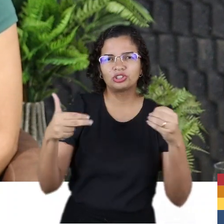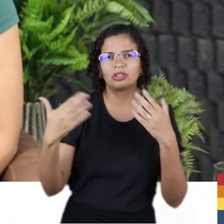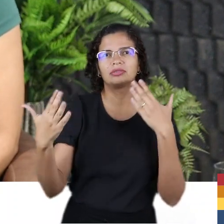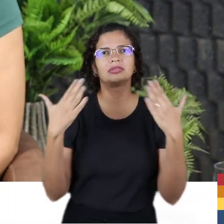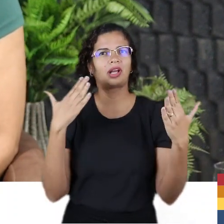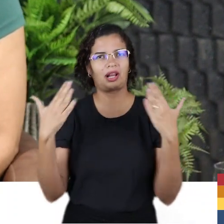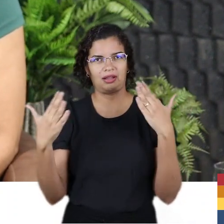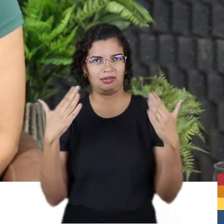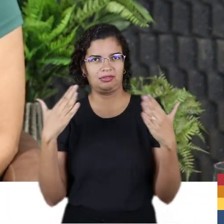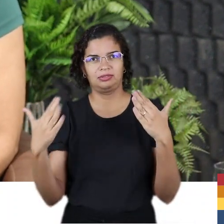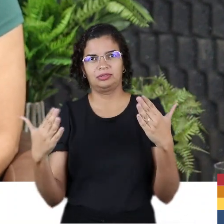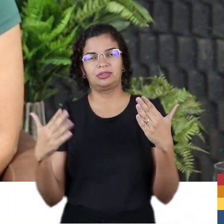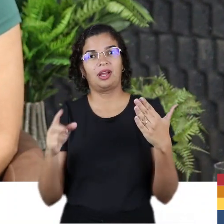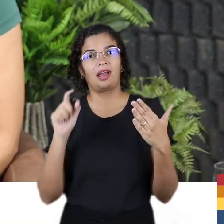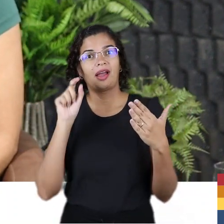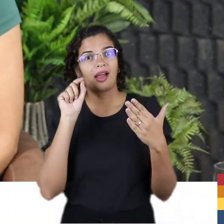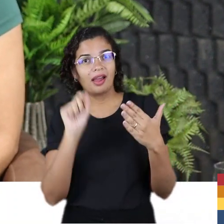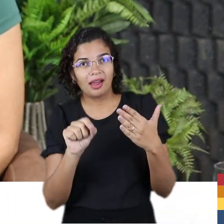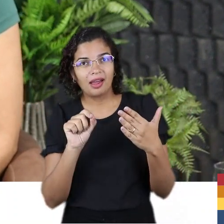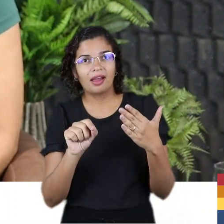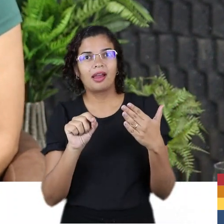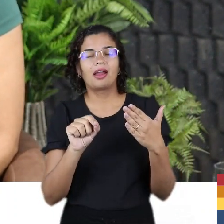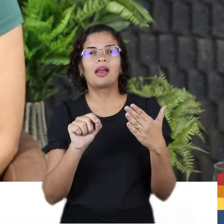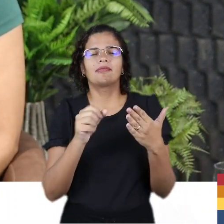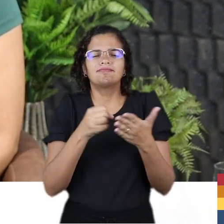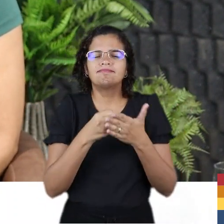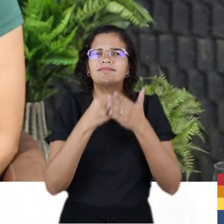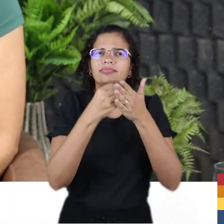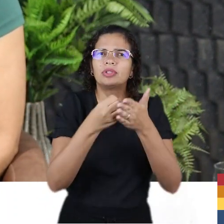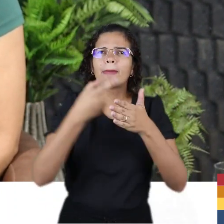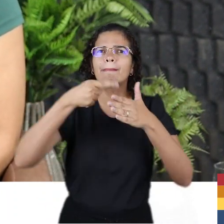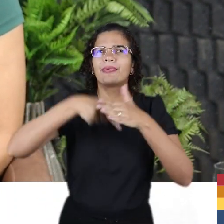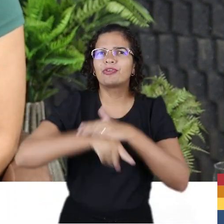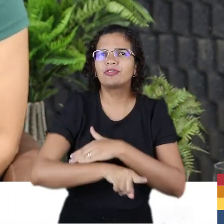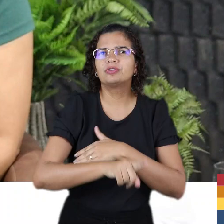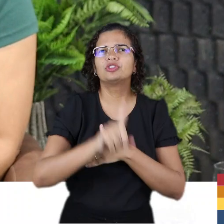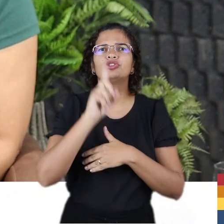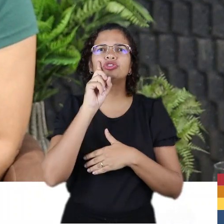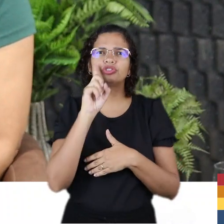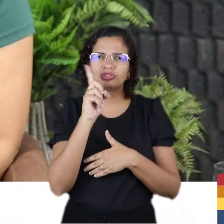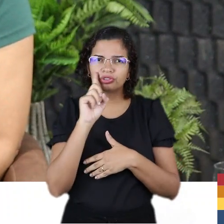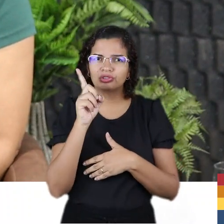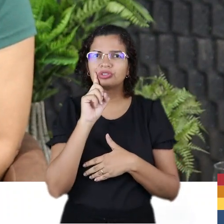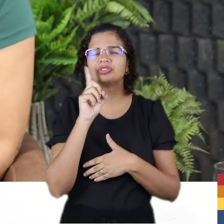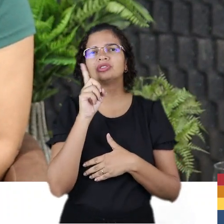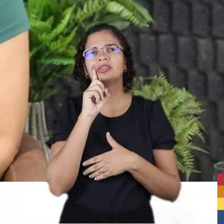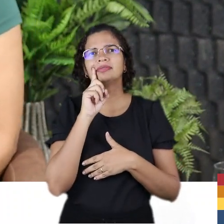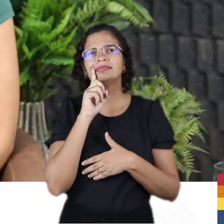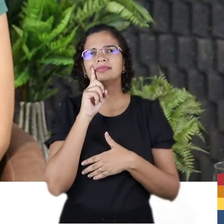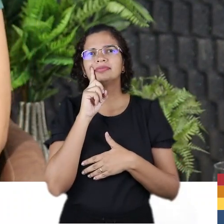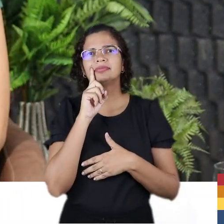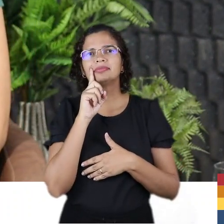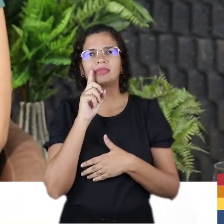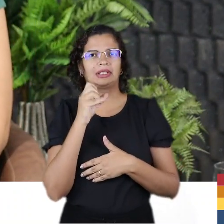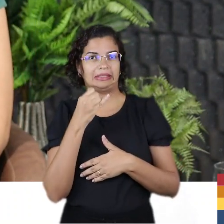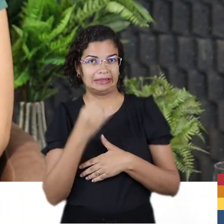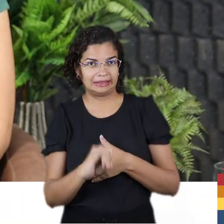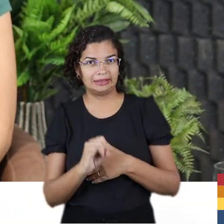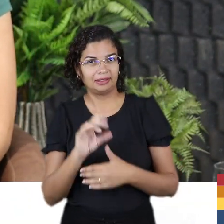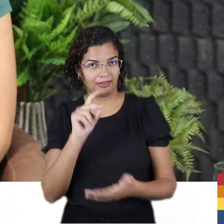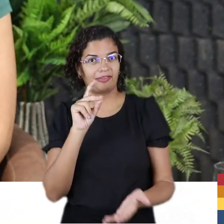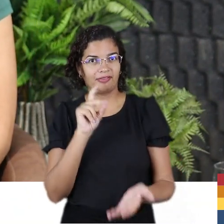desvelar, né, para desvelar, para pensar, para investigar o que que de fato é esse fenômeno, essa situação,